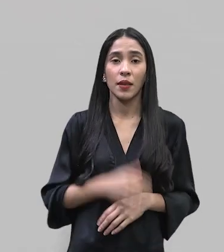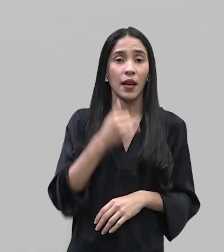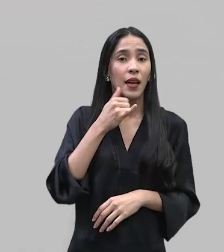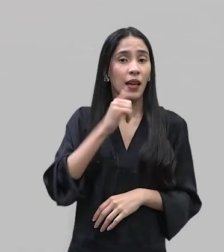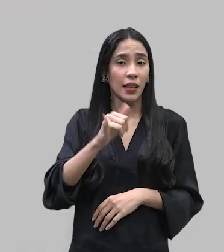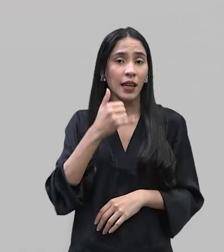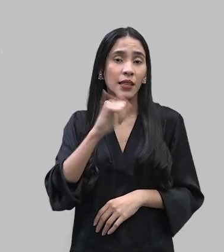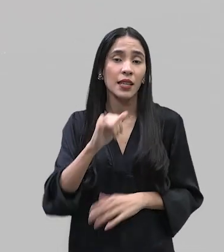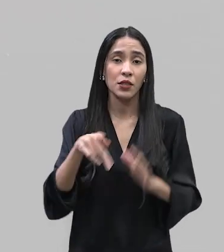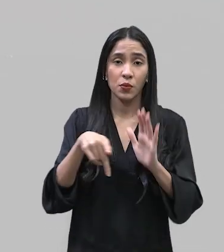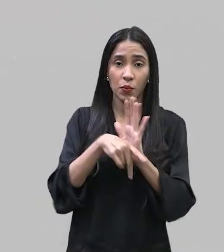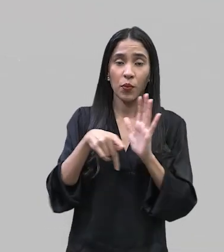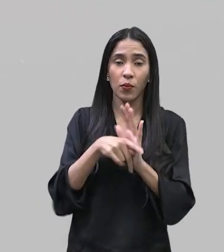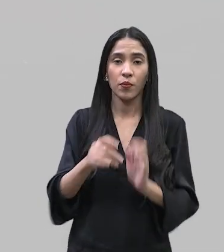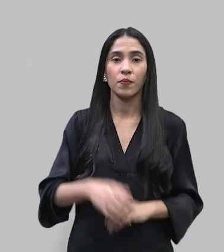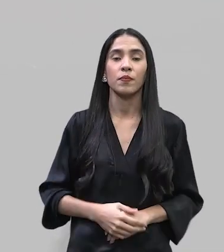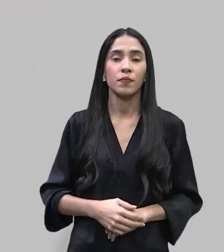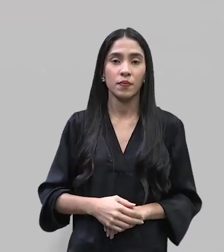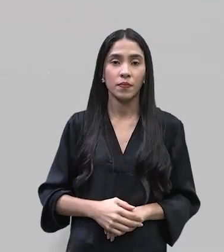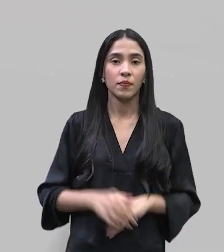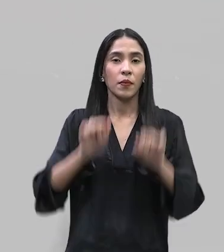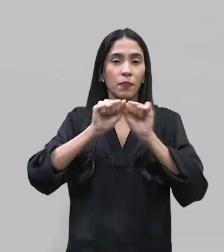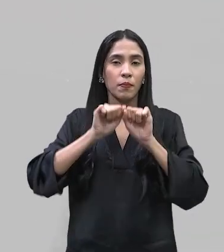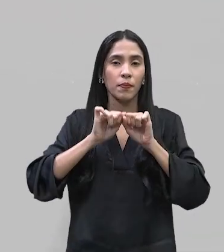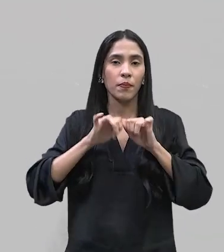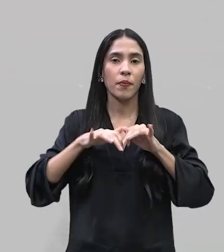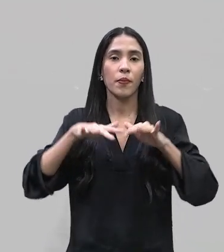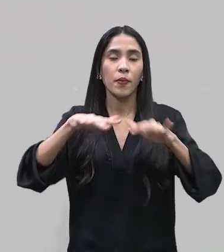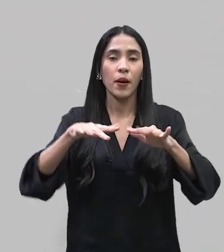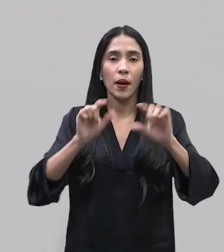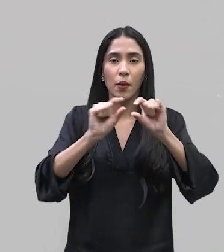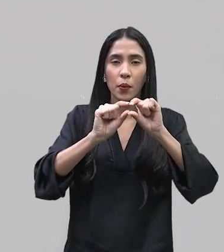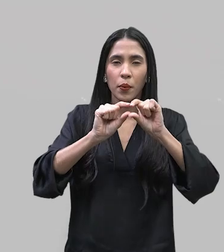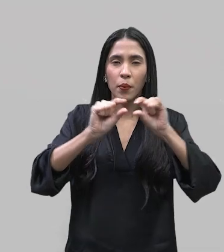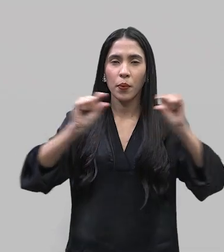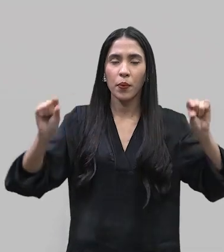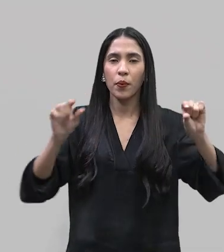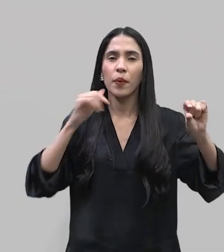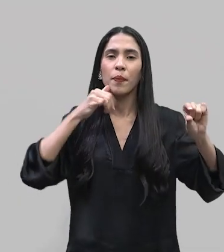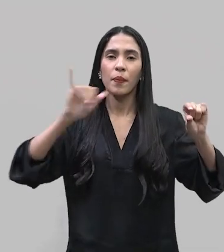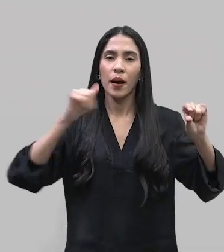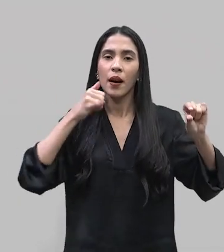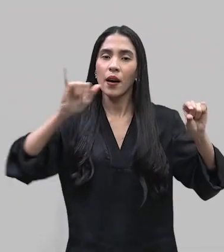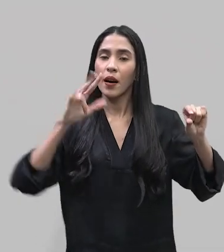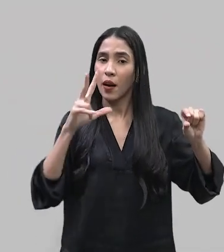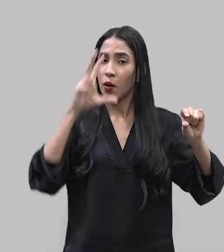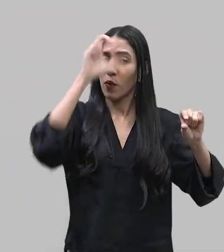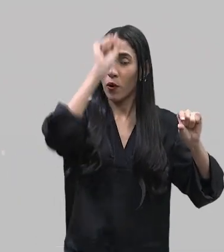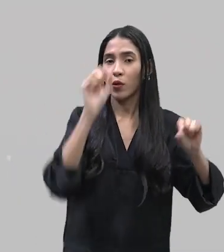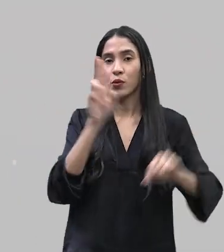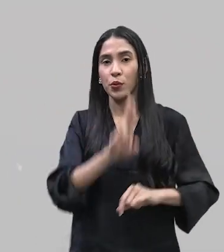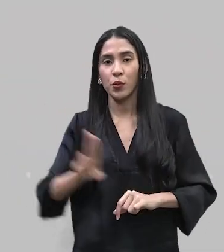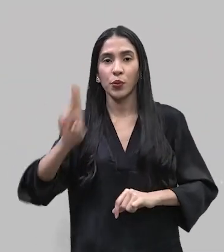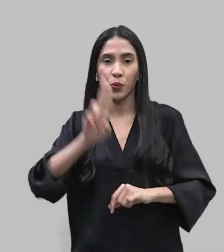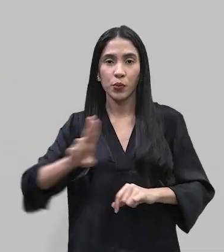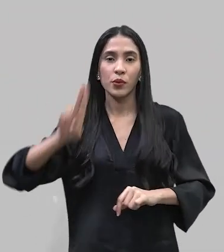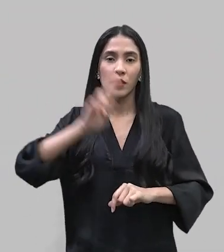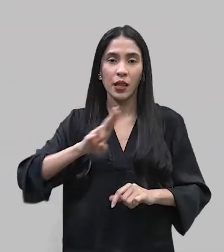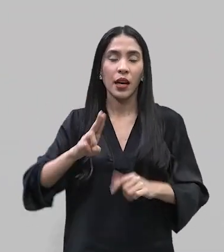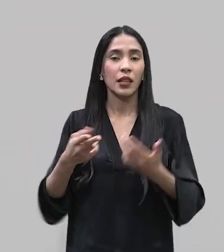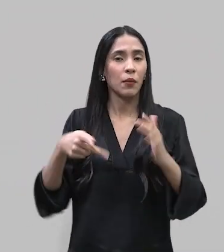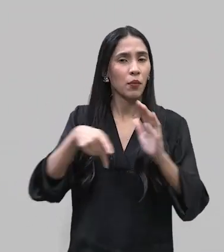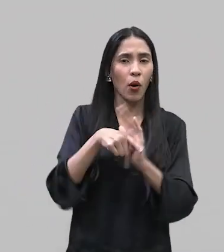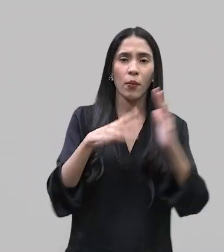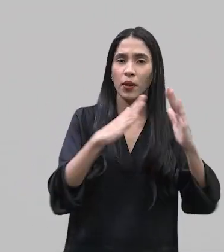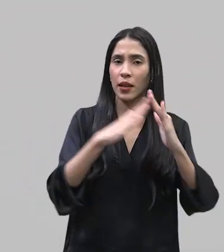a eletricidade gerada é então transmitida por linhas de alta tensão para ser utilizada